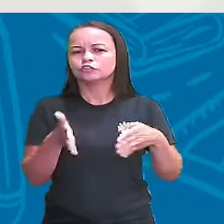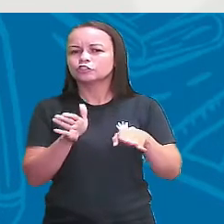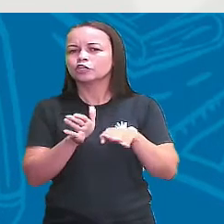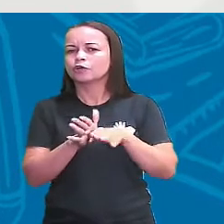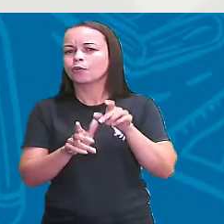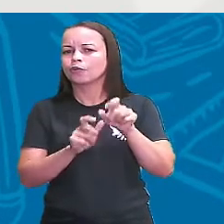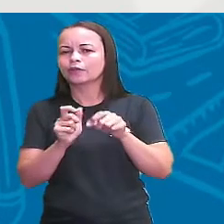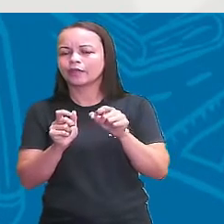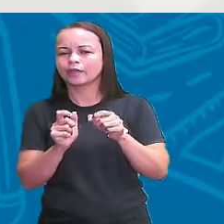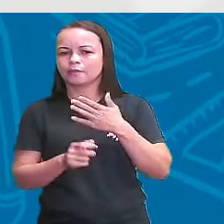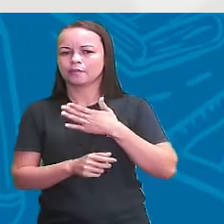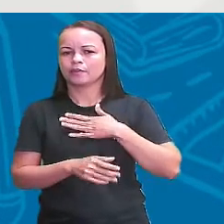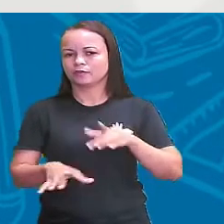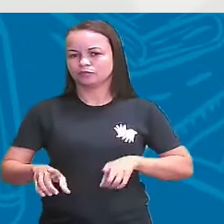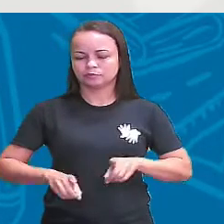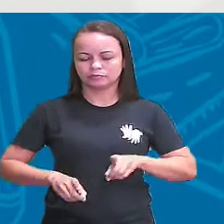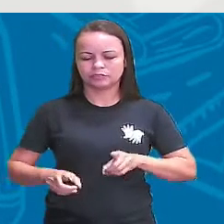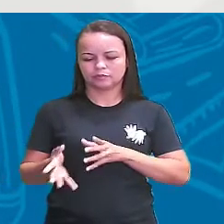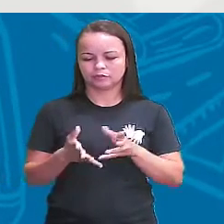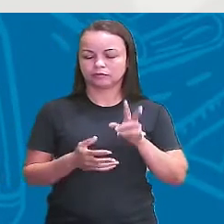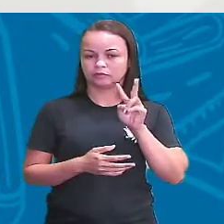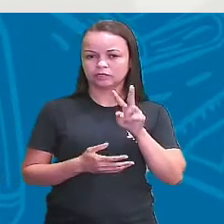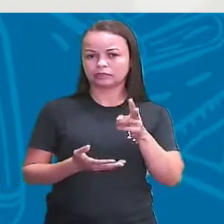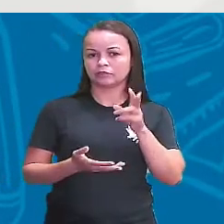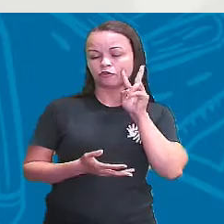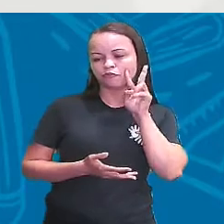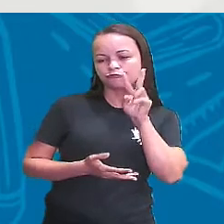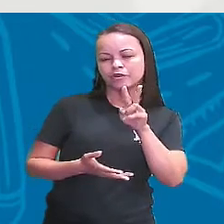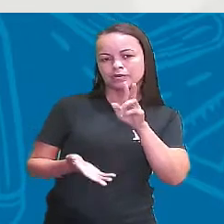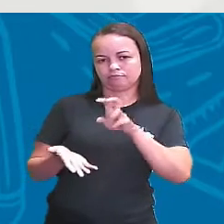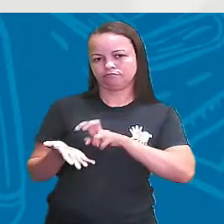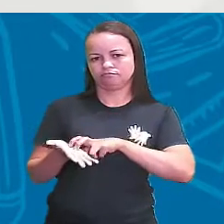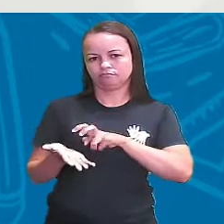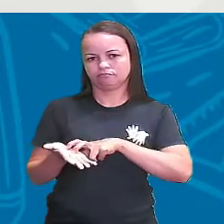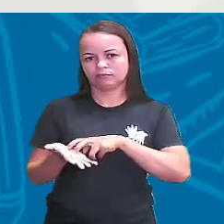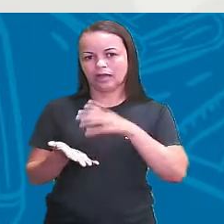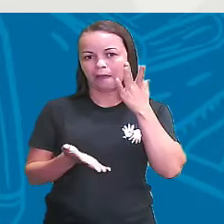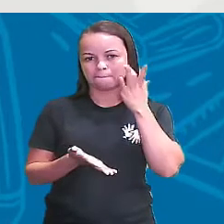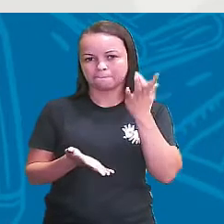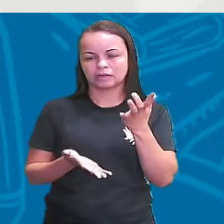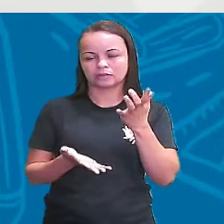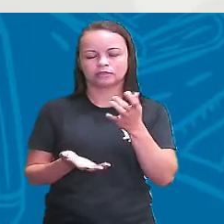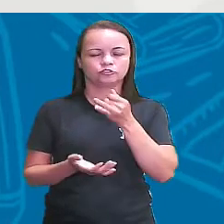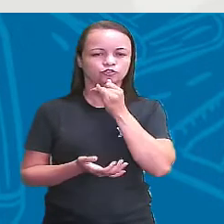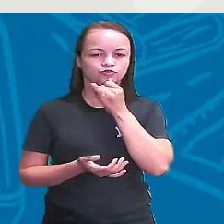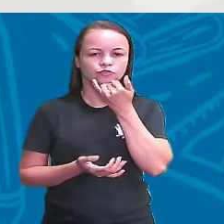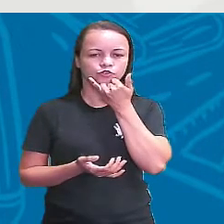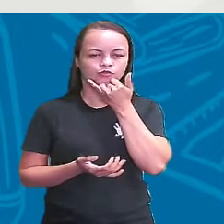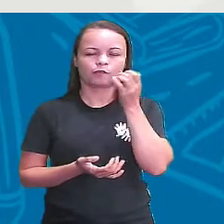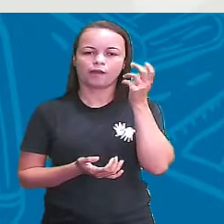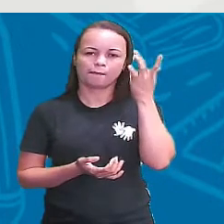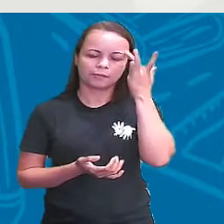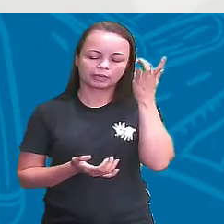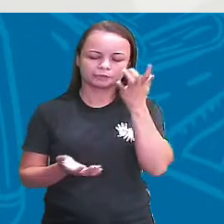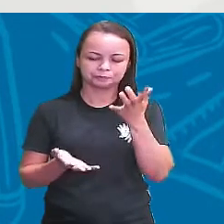fazer? Voy a verlas mañana, tá bom? E o